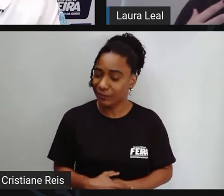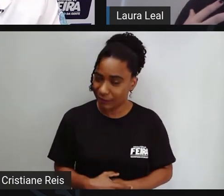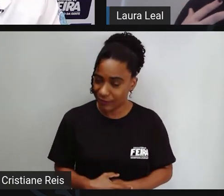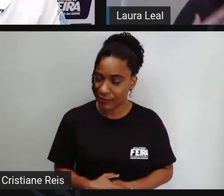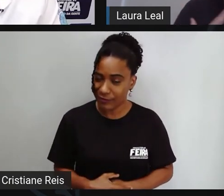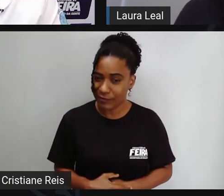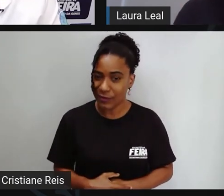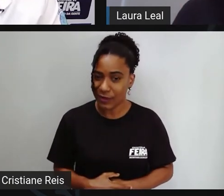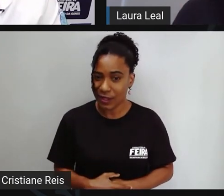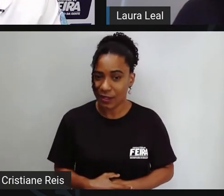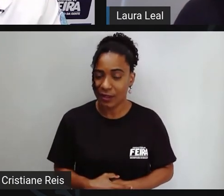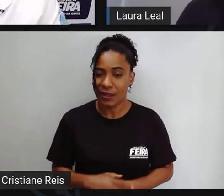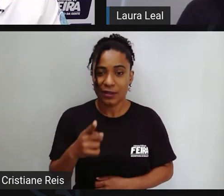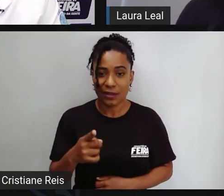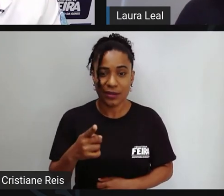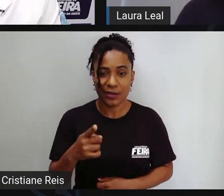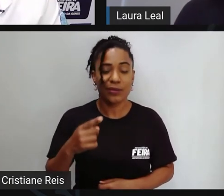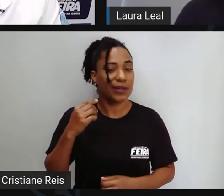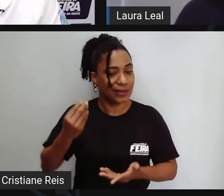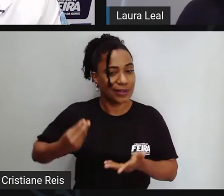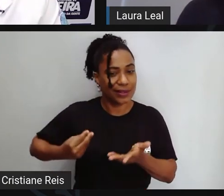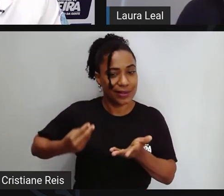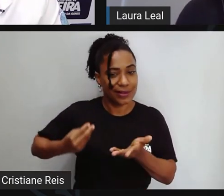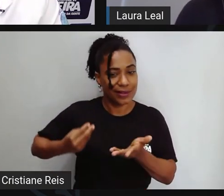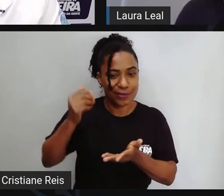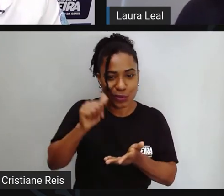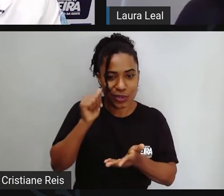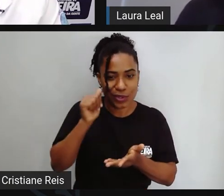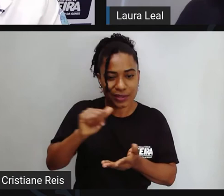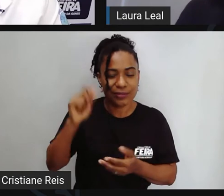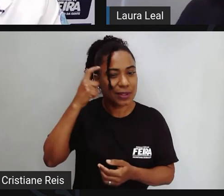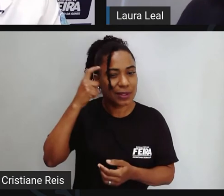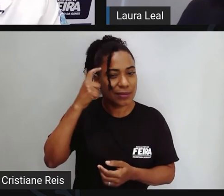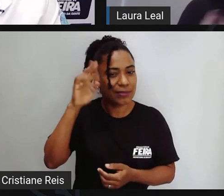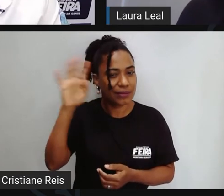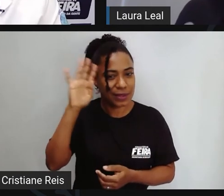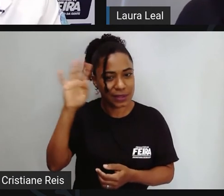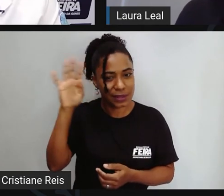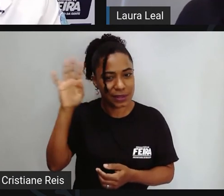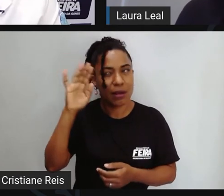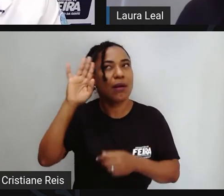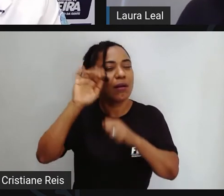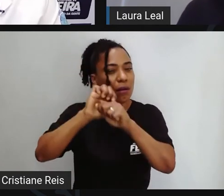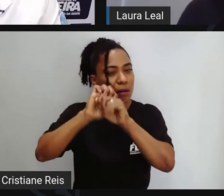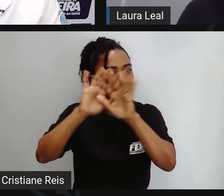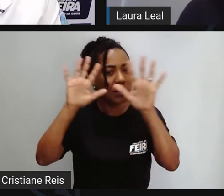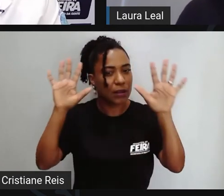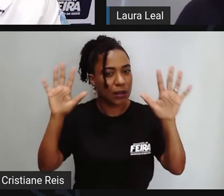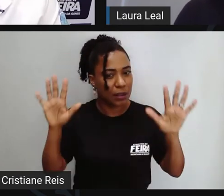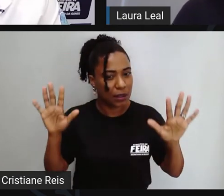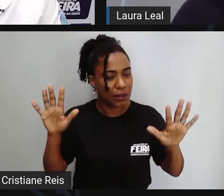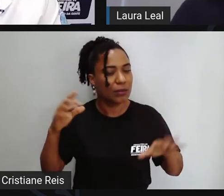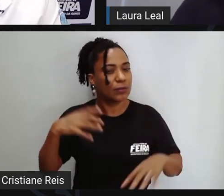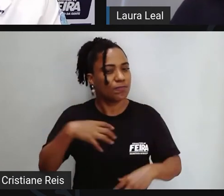vista da vivência feminina, muitas de nós começou a entender isso de maneira mais profunda, porque começou a sentir na pele,